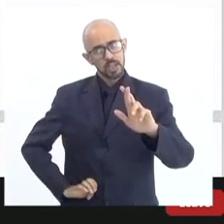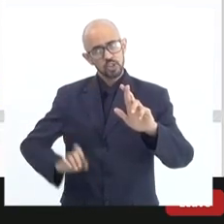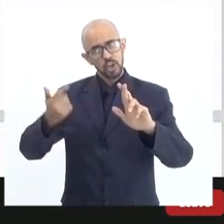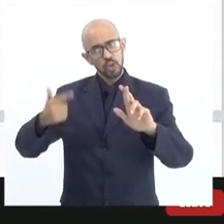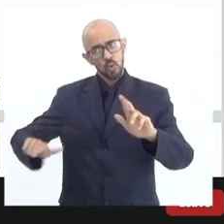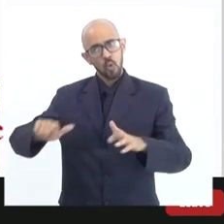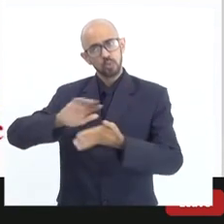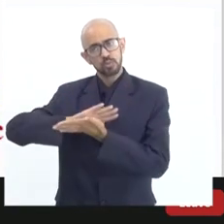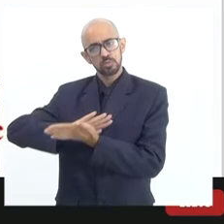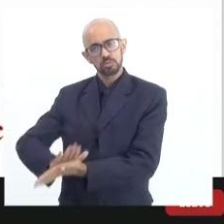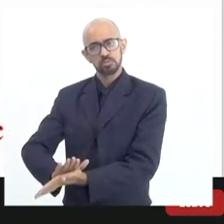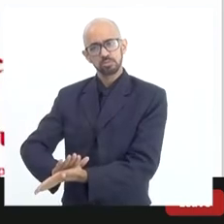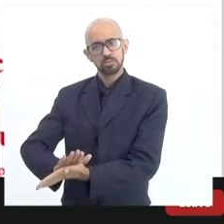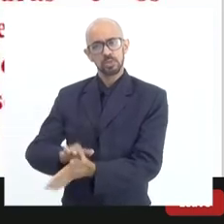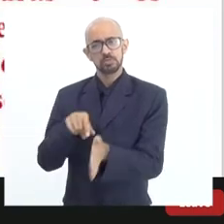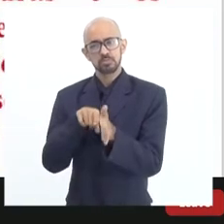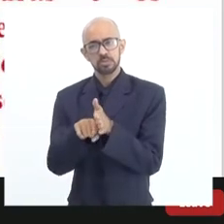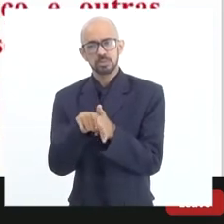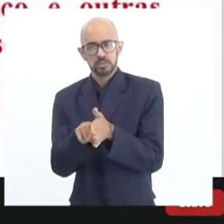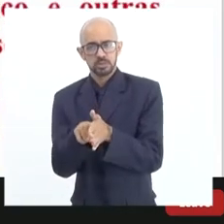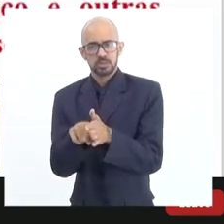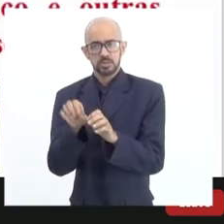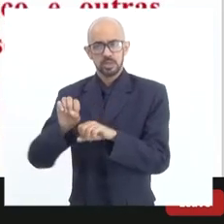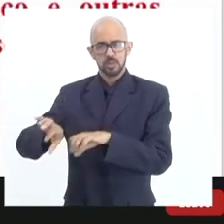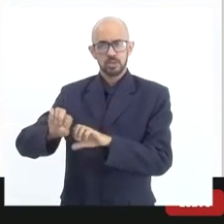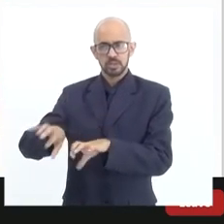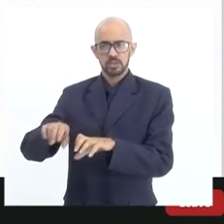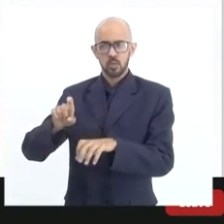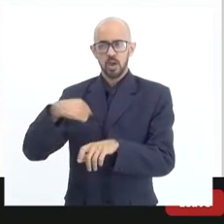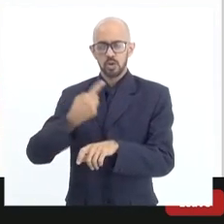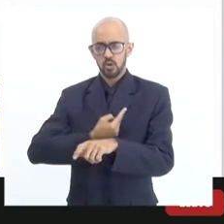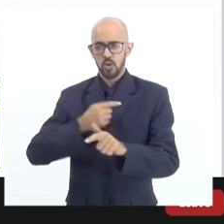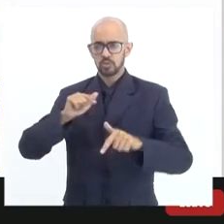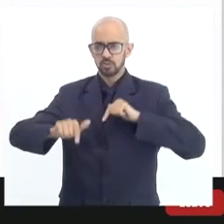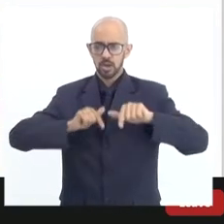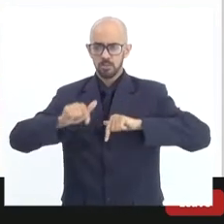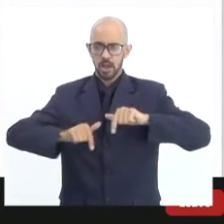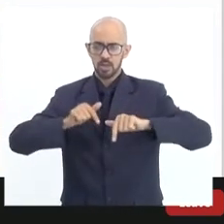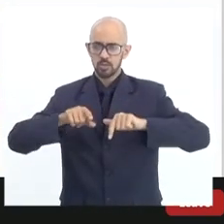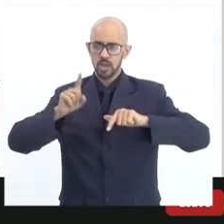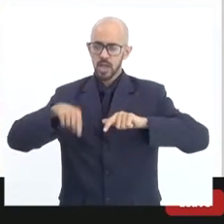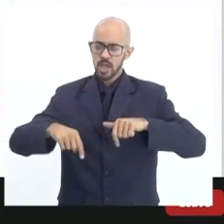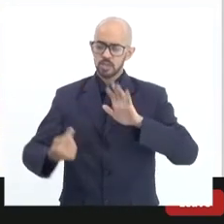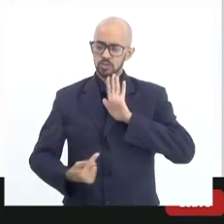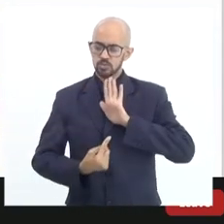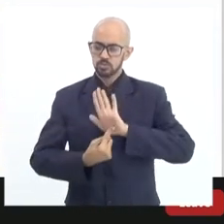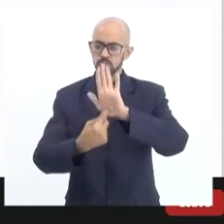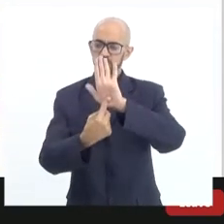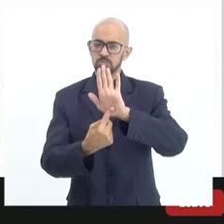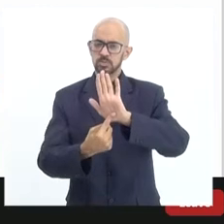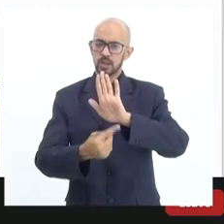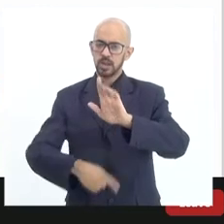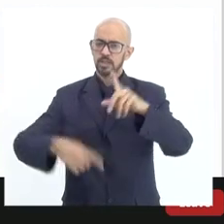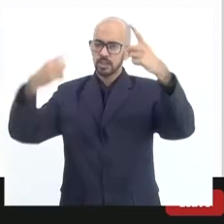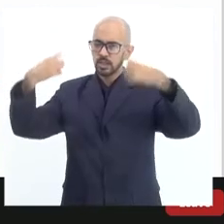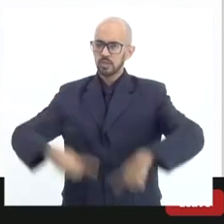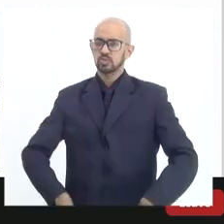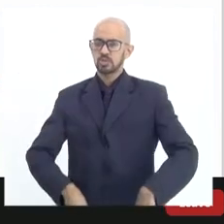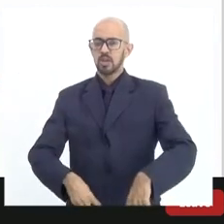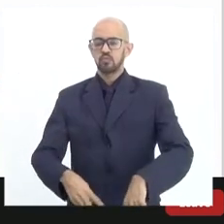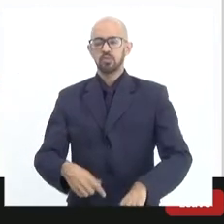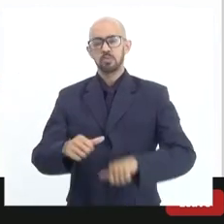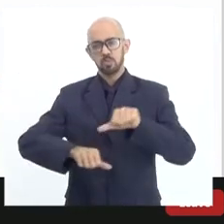pesquisas com crianças, na educação. A tarefa nossa de ser antirracista é de identificar, desafiar e mudar os valores,